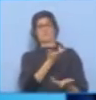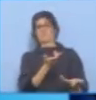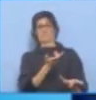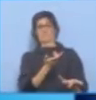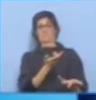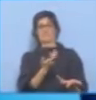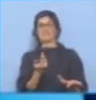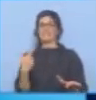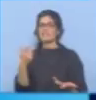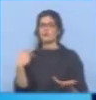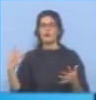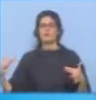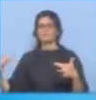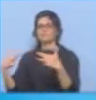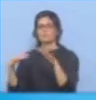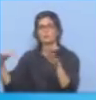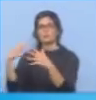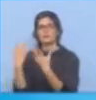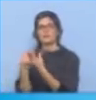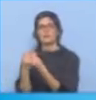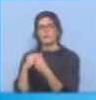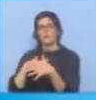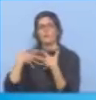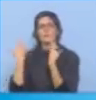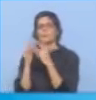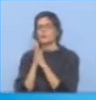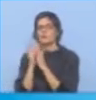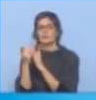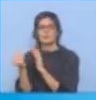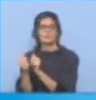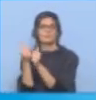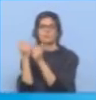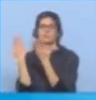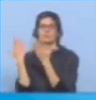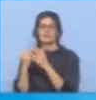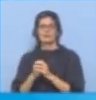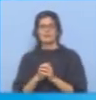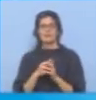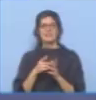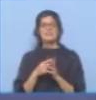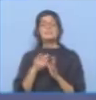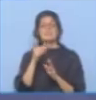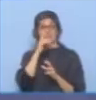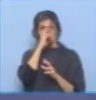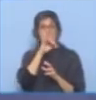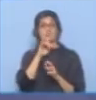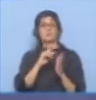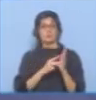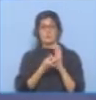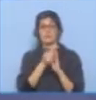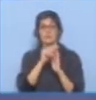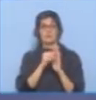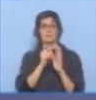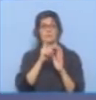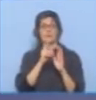outro espírito de oração, não é? Como sempre. E, portanto, acho que em grupo torna-se mais fácil. Nas Jornadas do Brasil aconteceu também o Rio Indouro, no Porto. Aí no Porto.